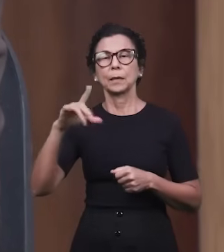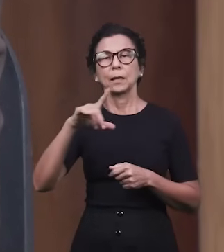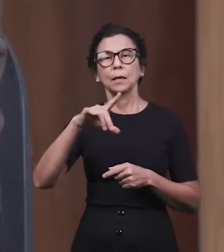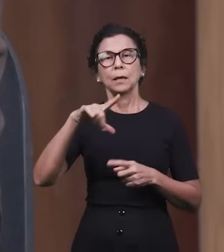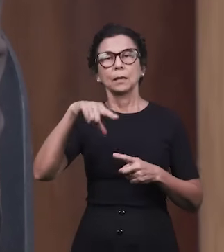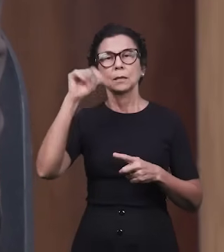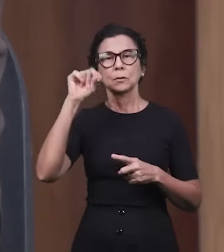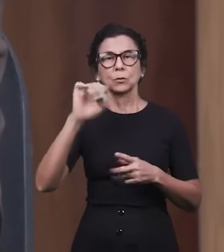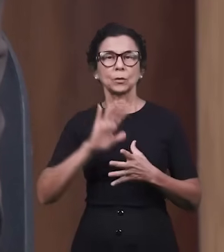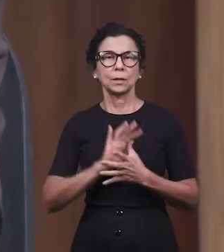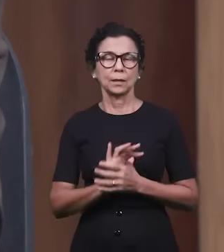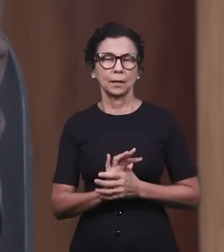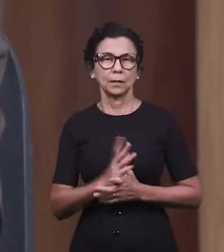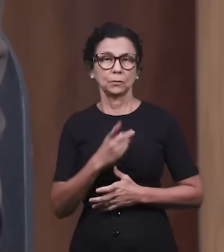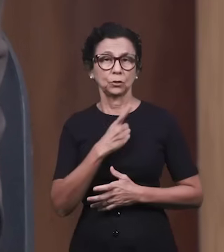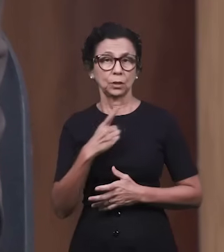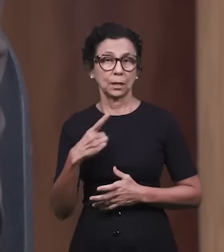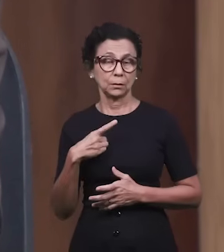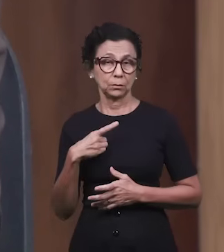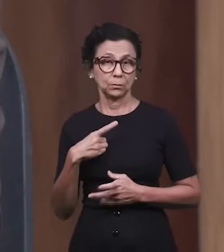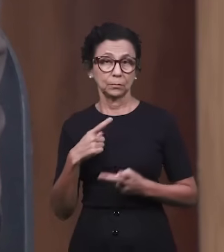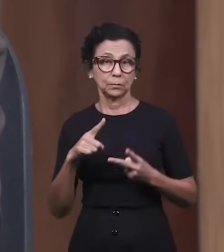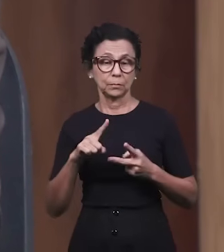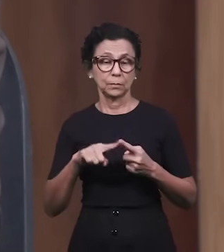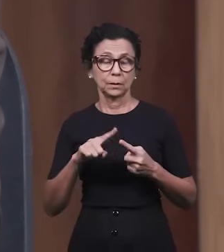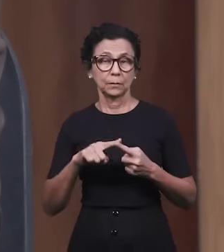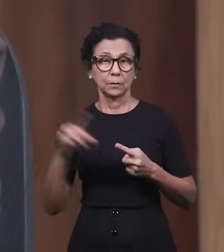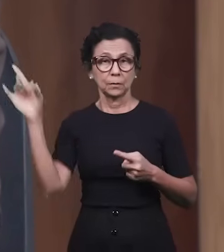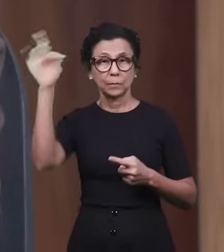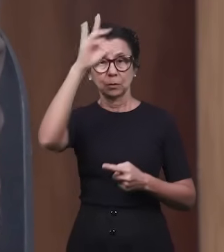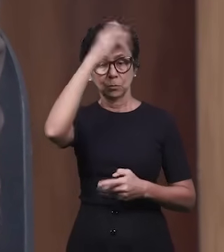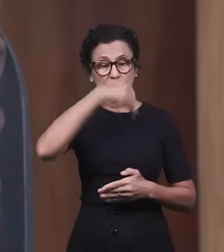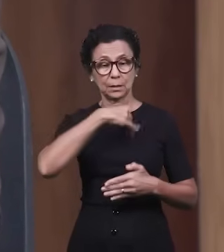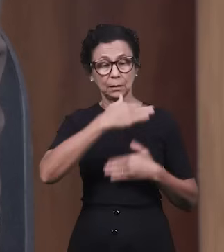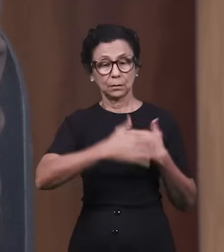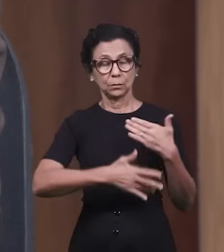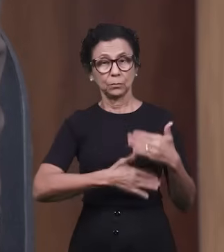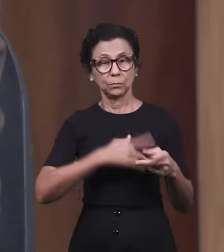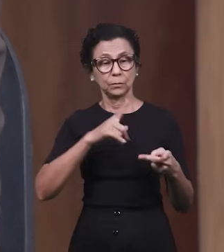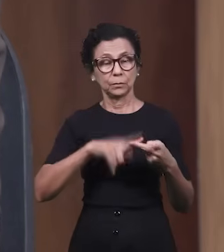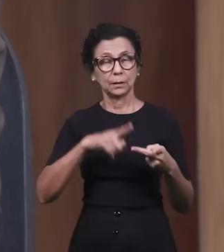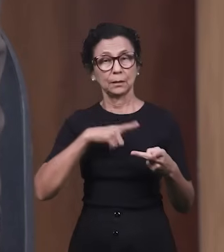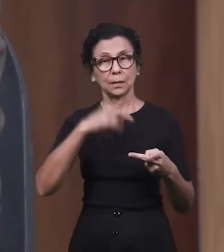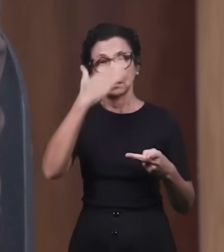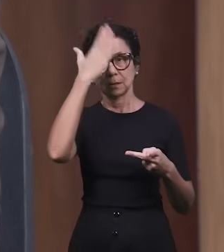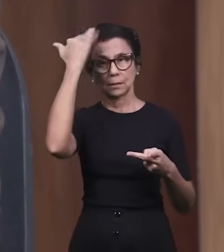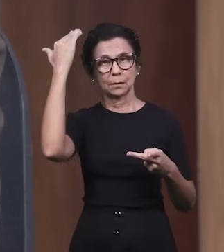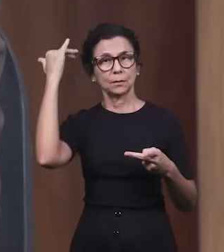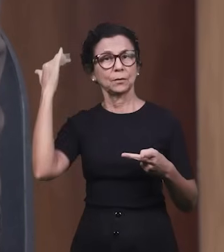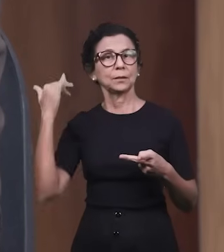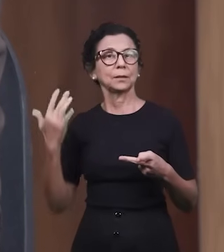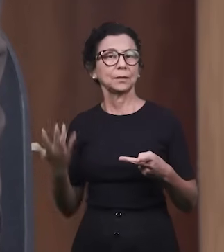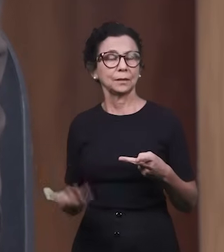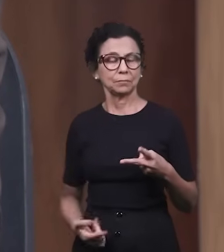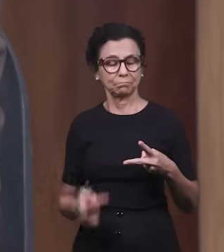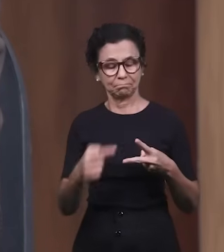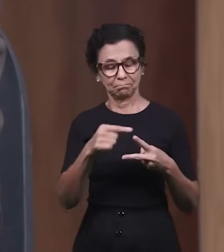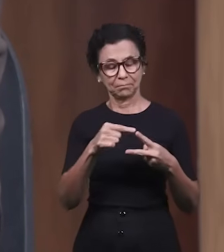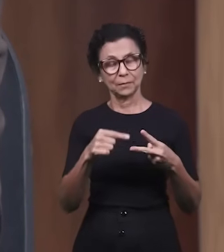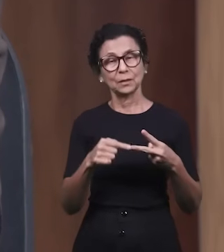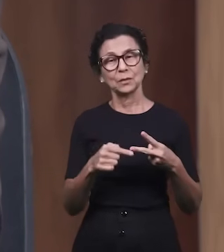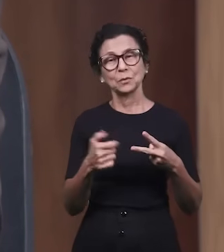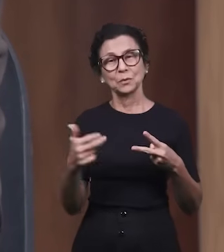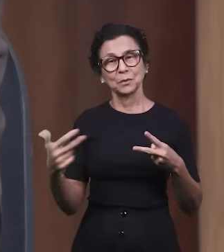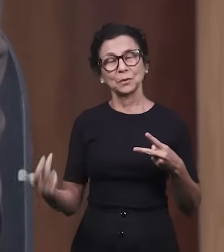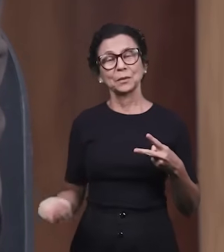serem cheios do Espírito Santo e cheios de sabedoria. Então, esses dois, a primeira